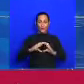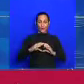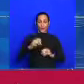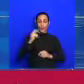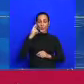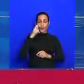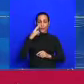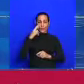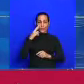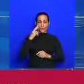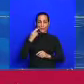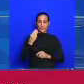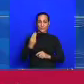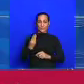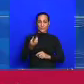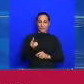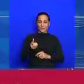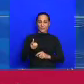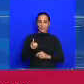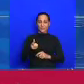36, bola rosa.